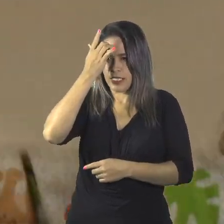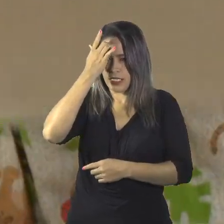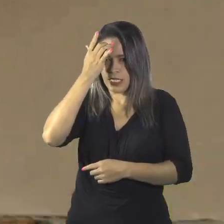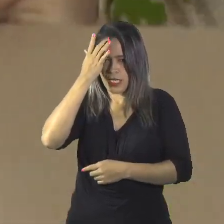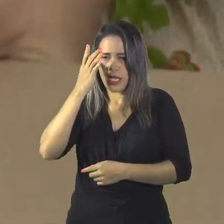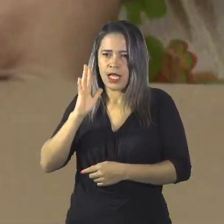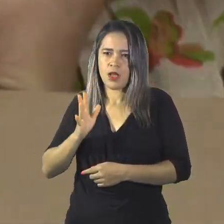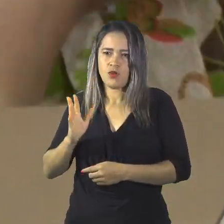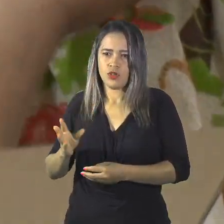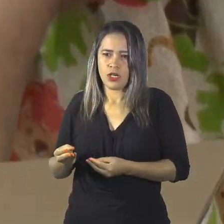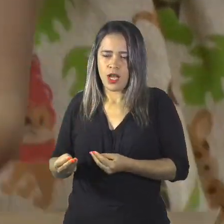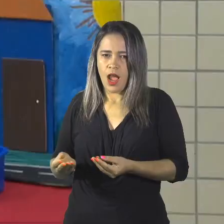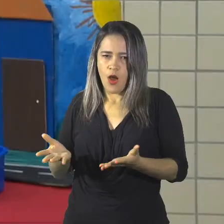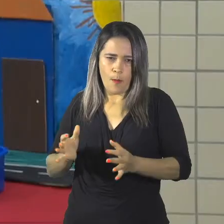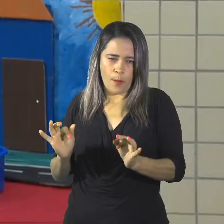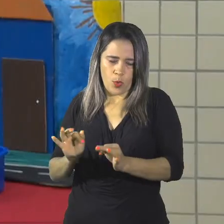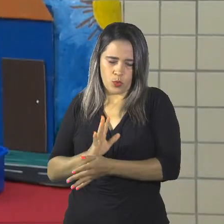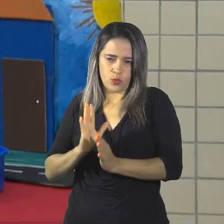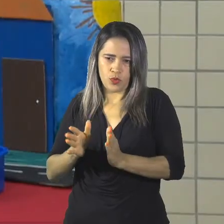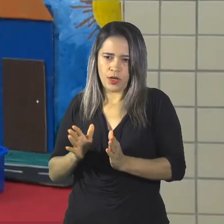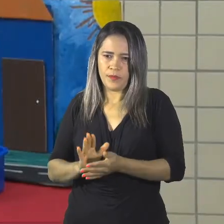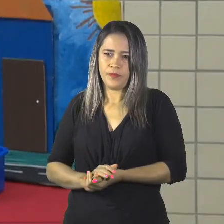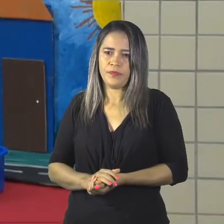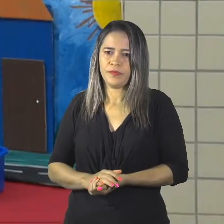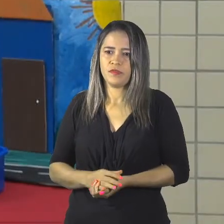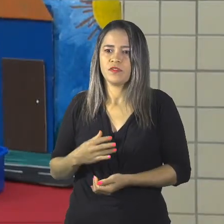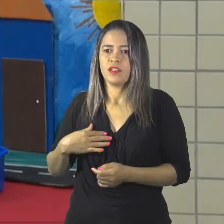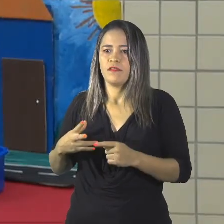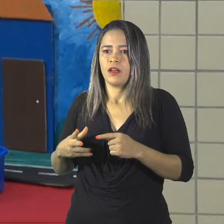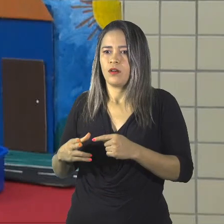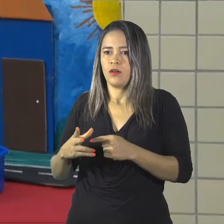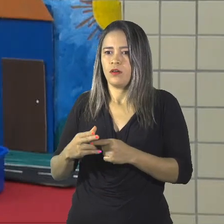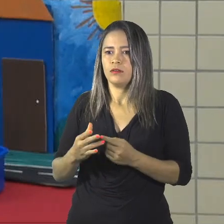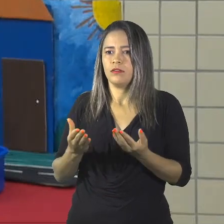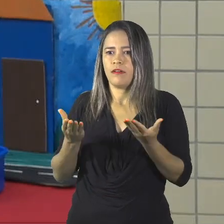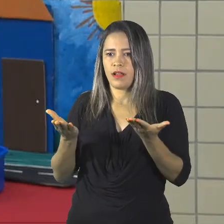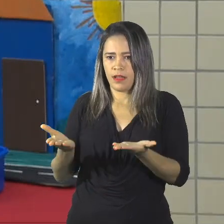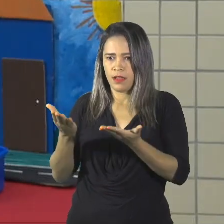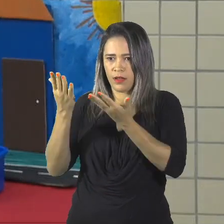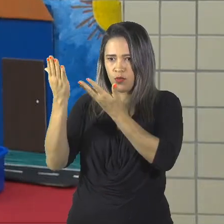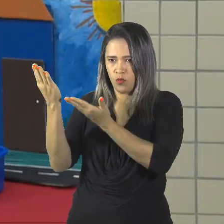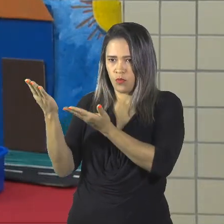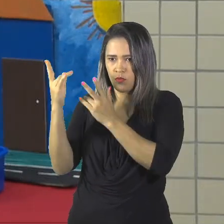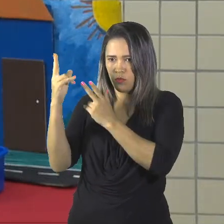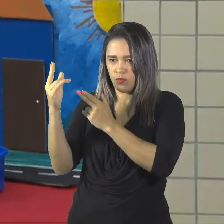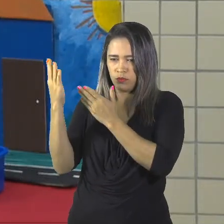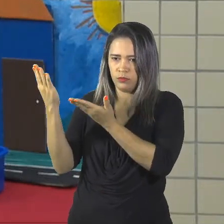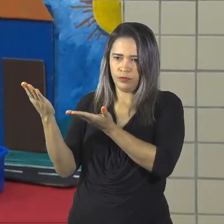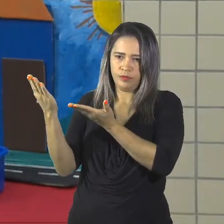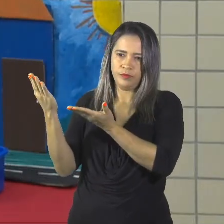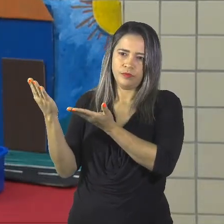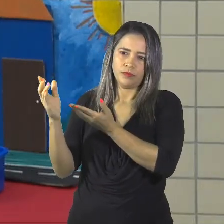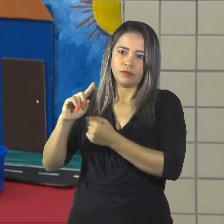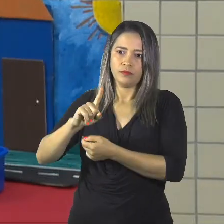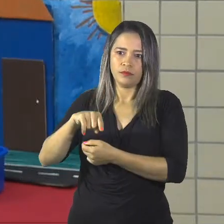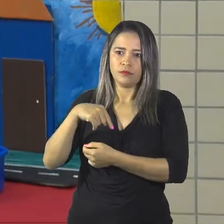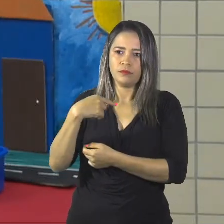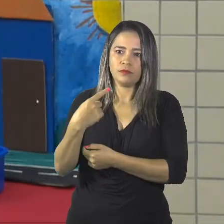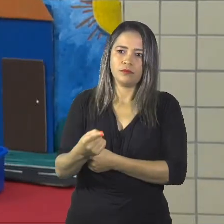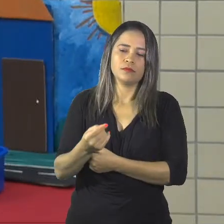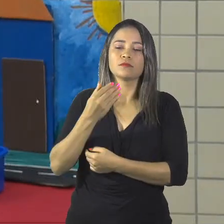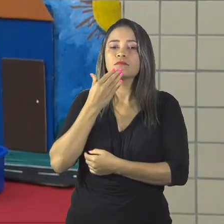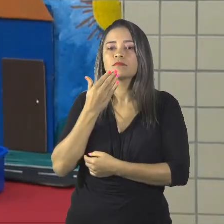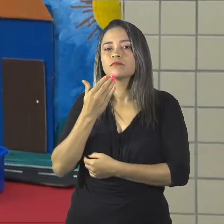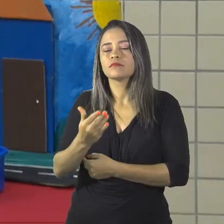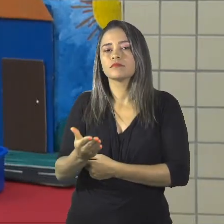eu já trouxe prontinho. Você vai cortar e vai deixar dessa forma assim. Depois que você fizer isso, você vai pedir